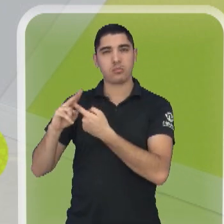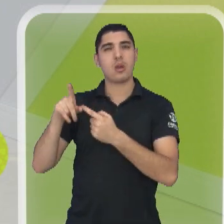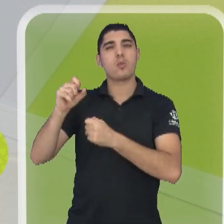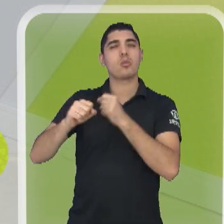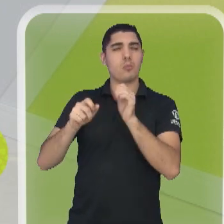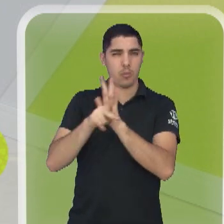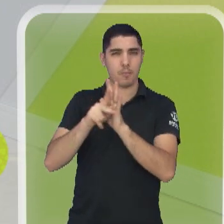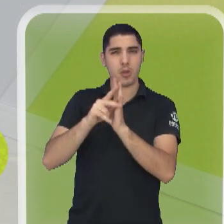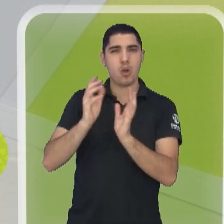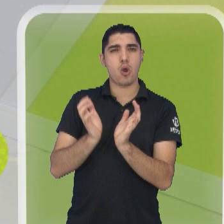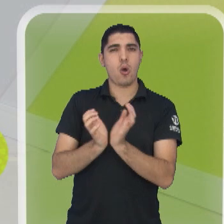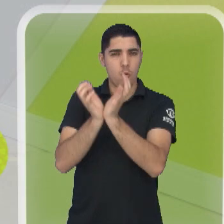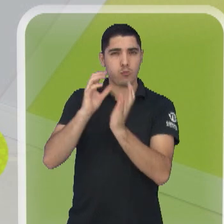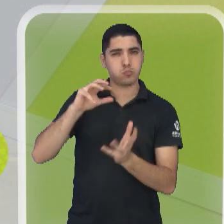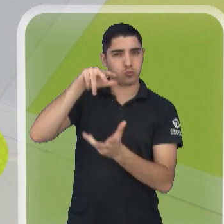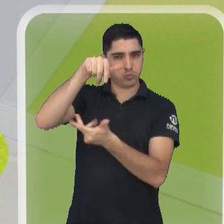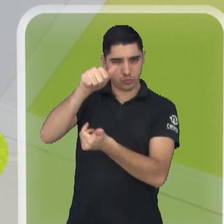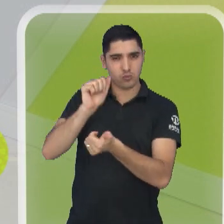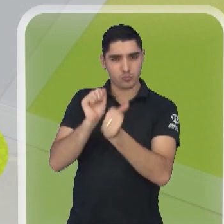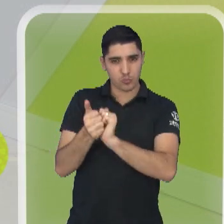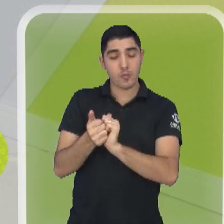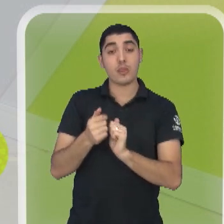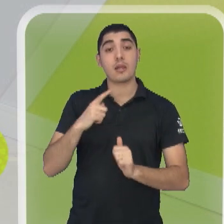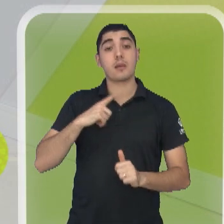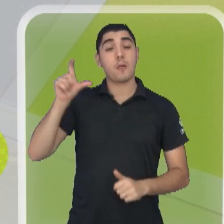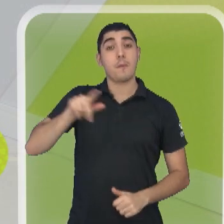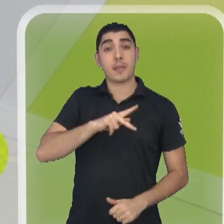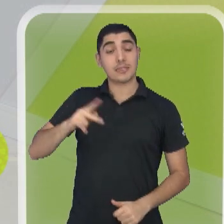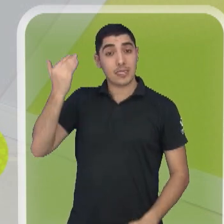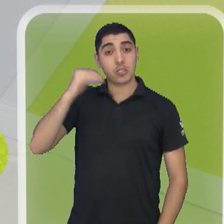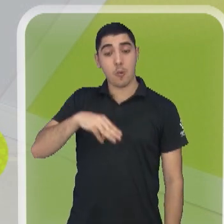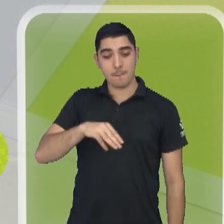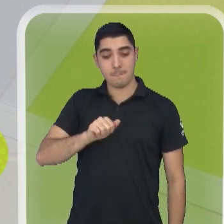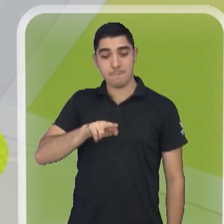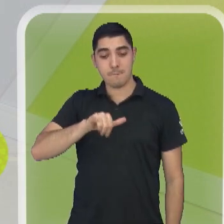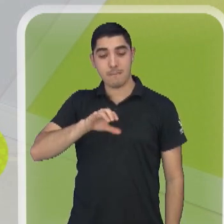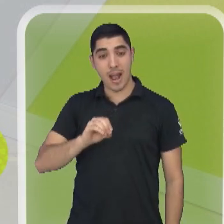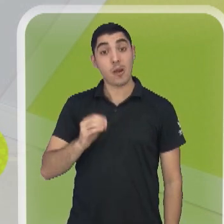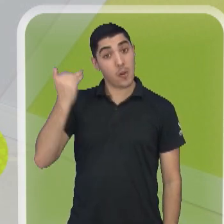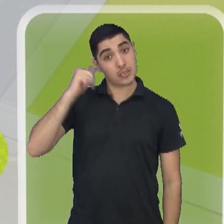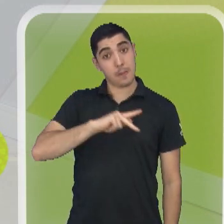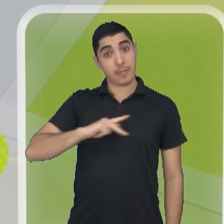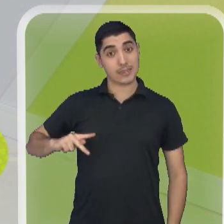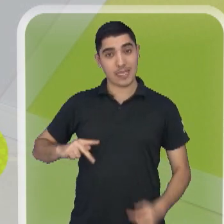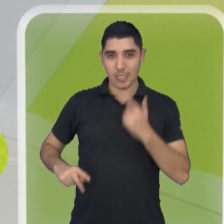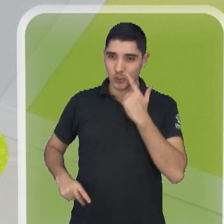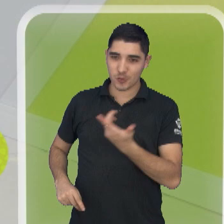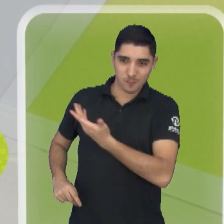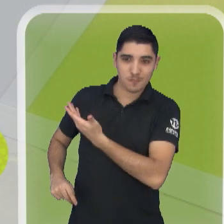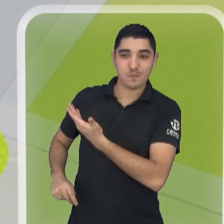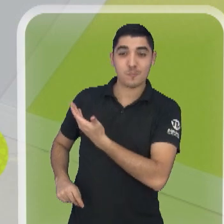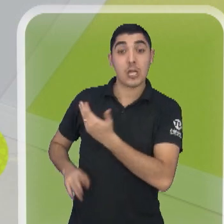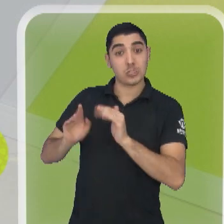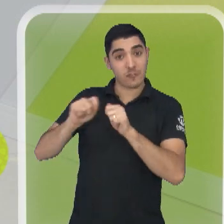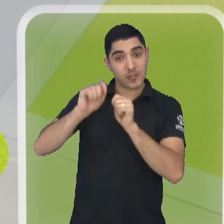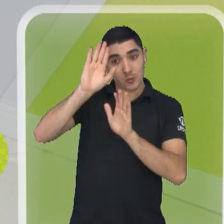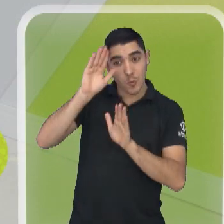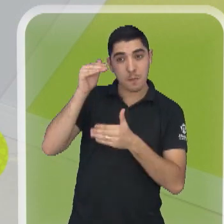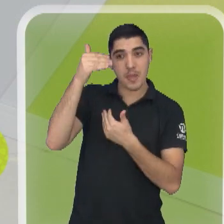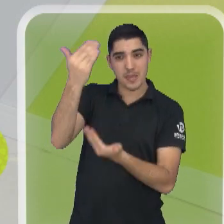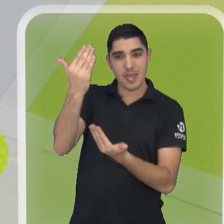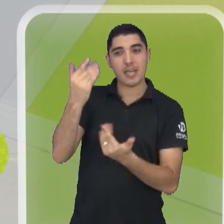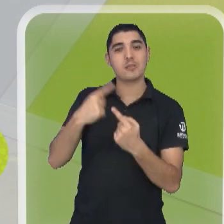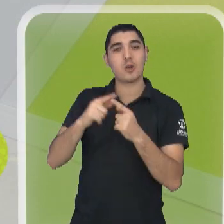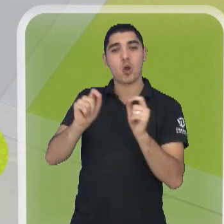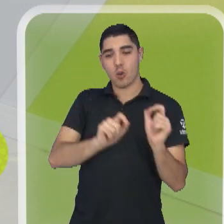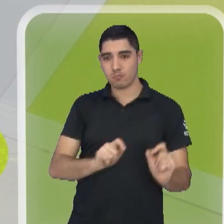do Esporte Clube São José na época da inauguração era o Mário Ottoboni, esse que você está vendo aí, ó, que foi homenageado em 2014 com a